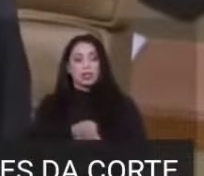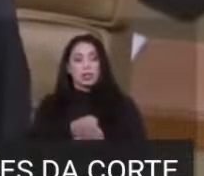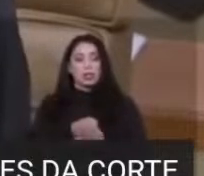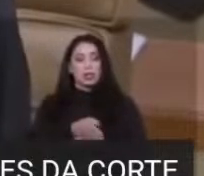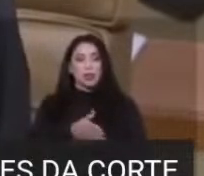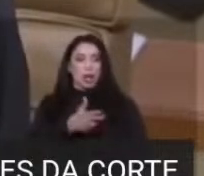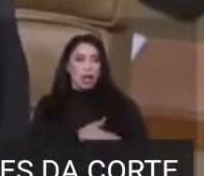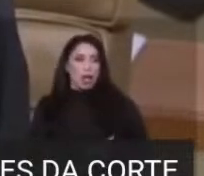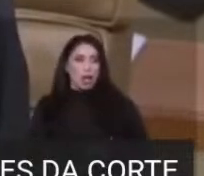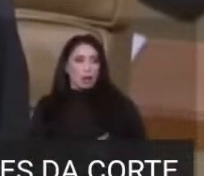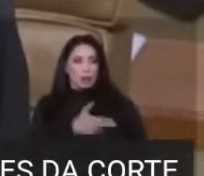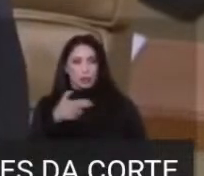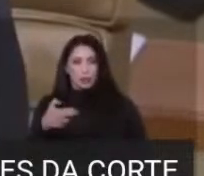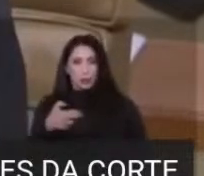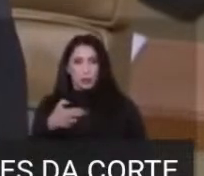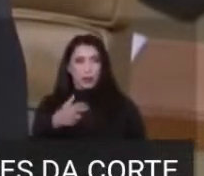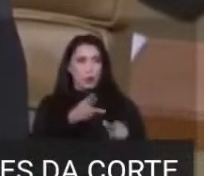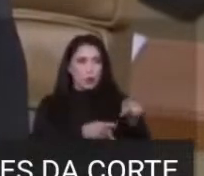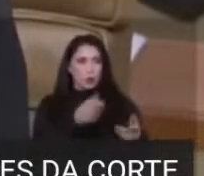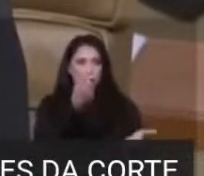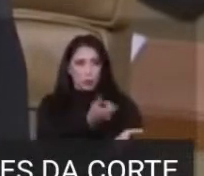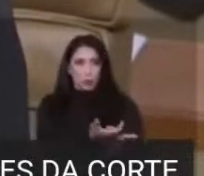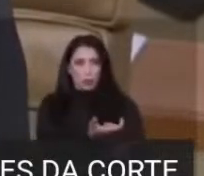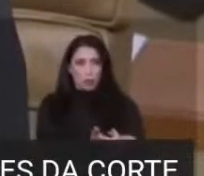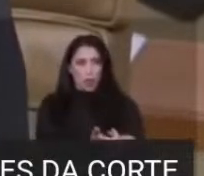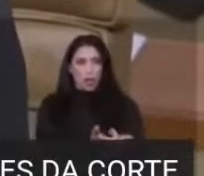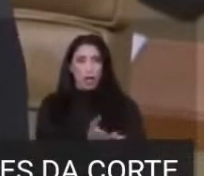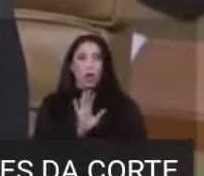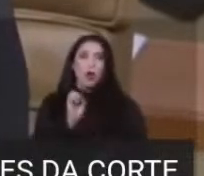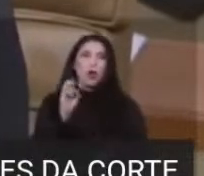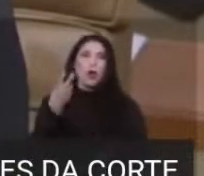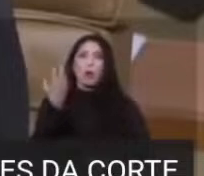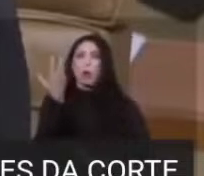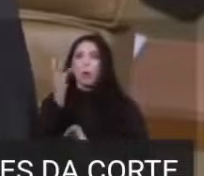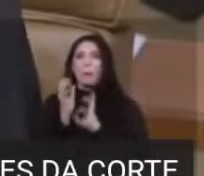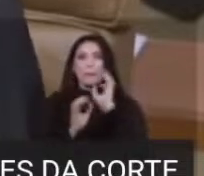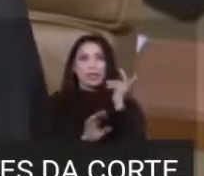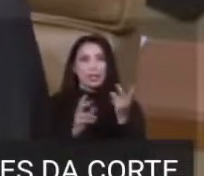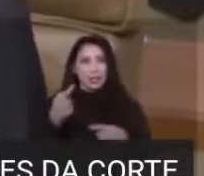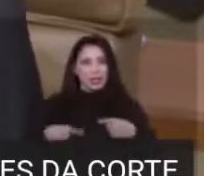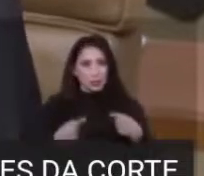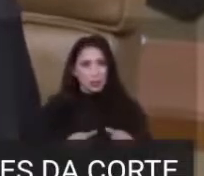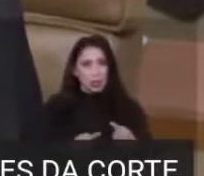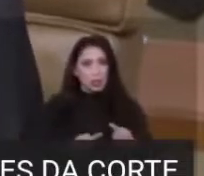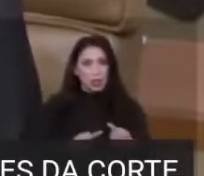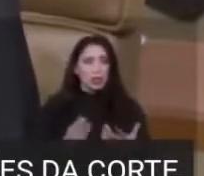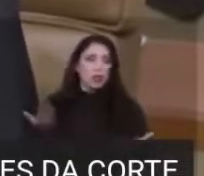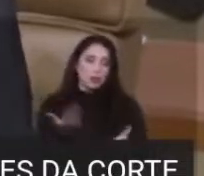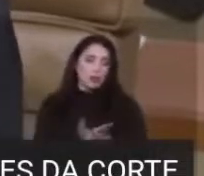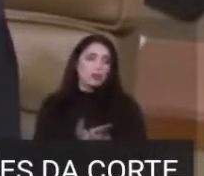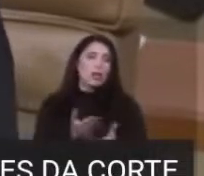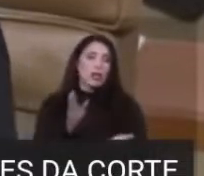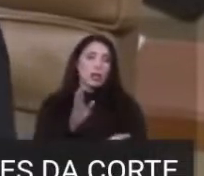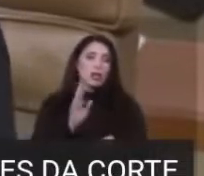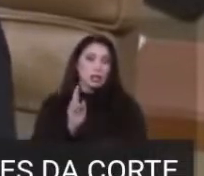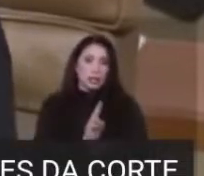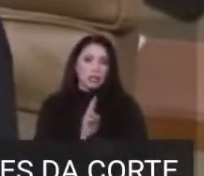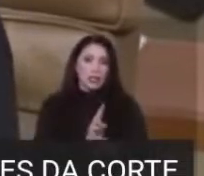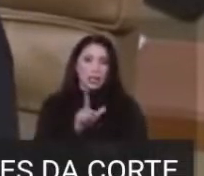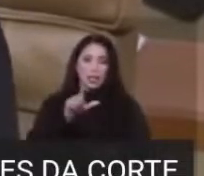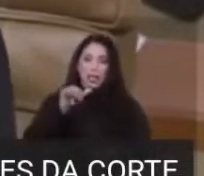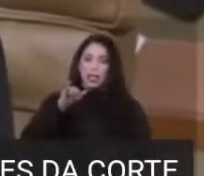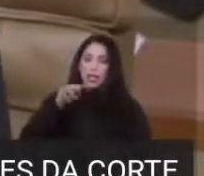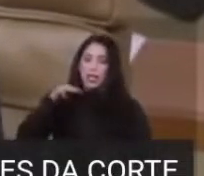a armas de fogo pela população ou desmonte de políticas ambientais. Foram as liminares que foram concedidas naquele